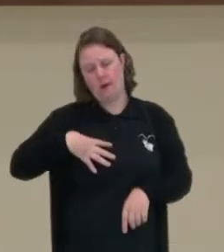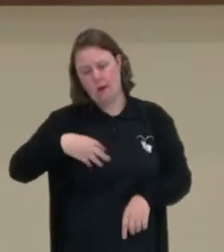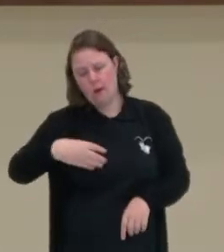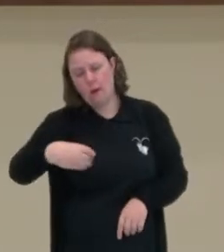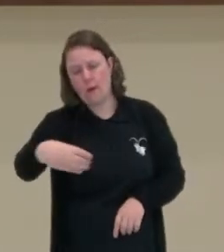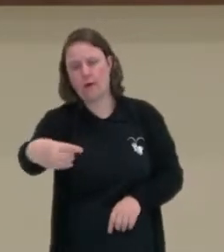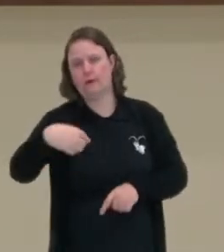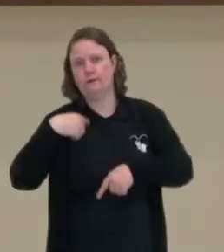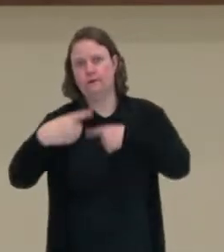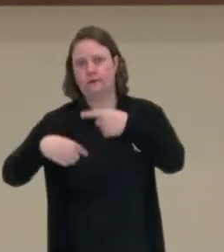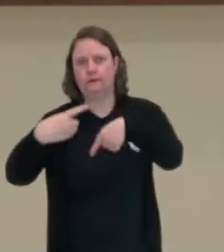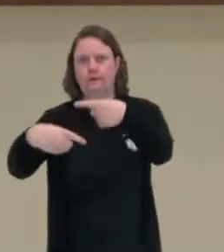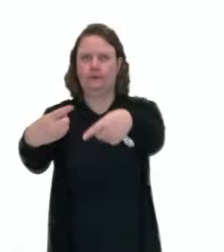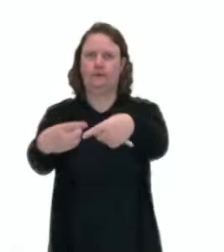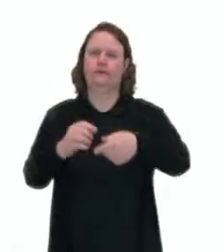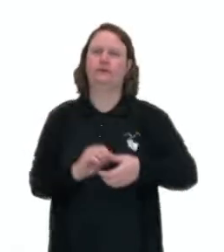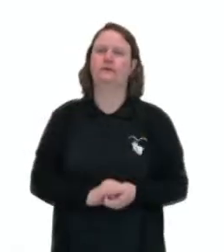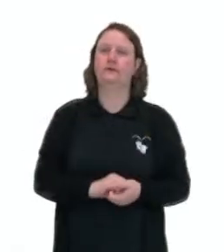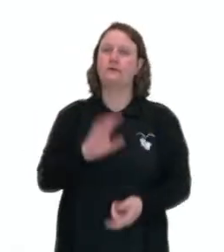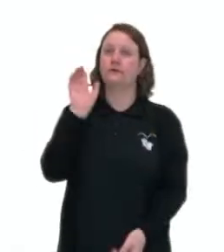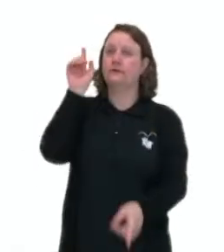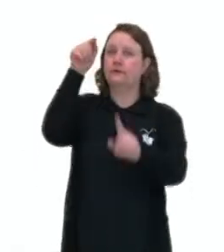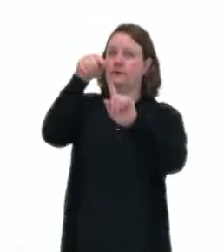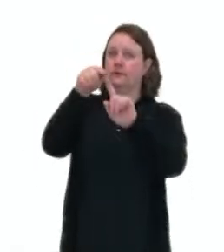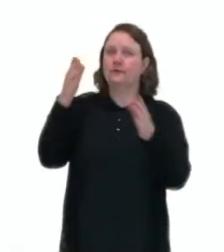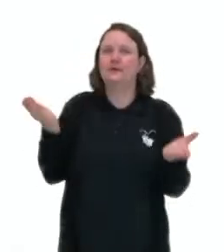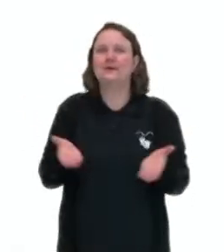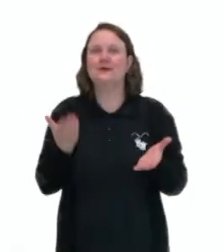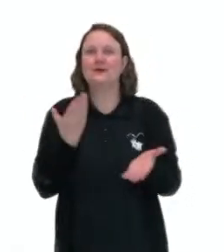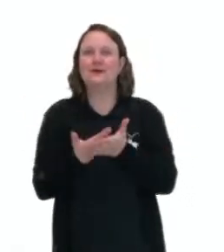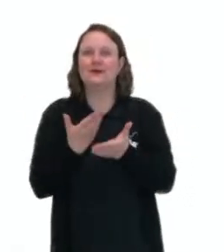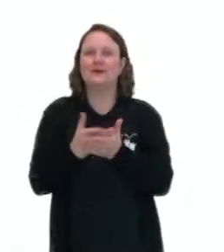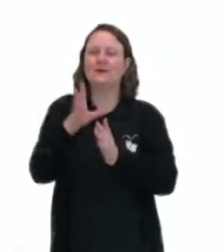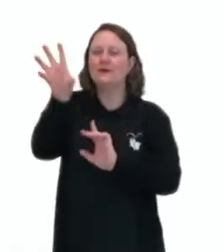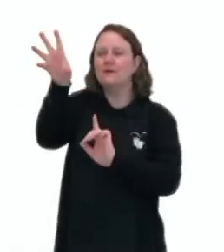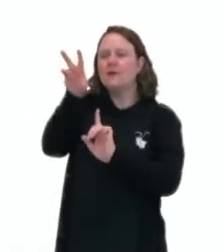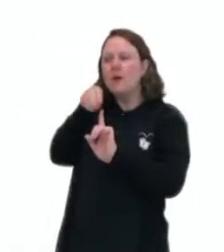Me acompanhe. Como objetivo, nós iremos conhecer e analisar